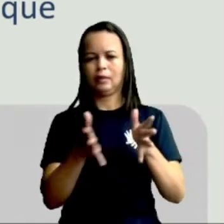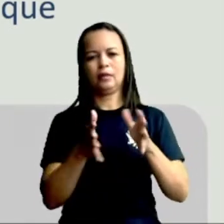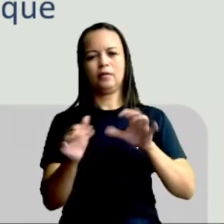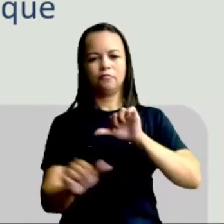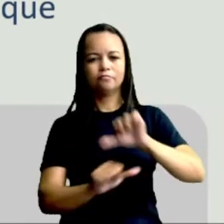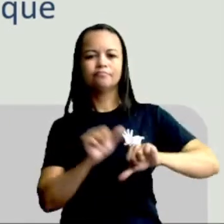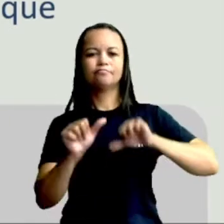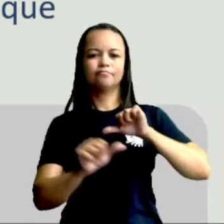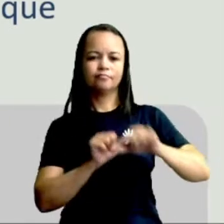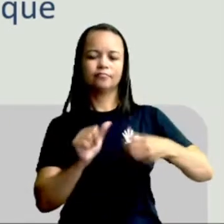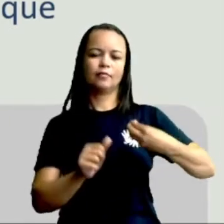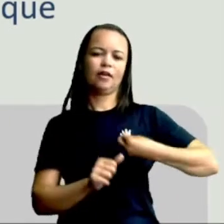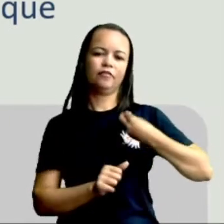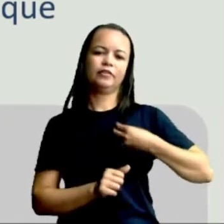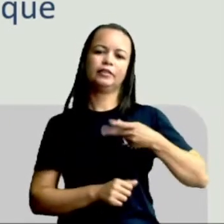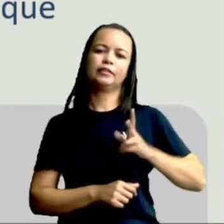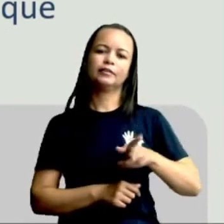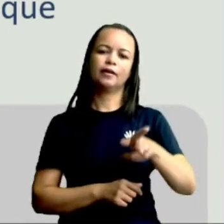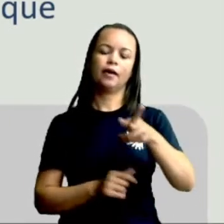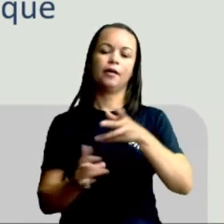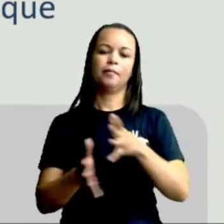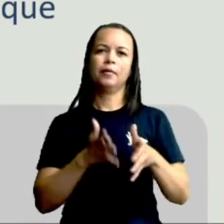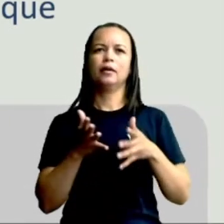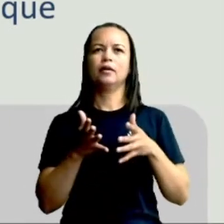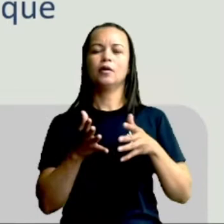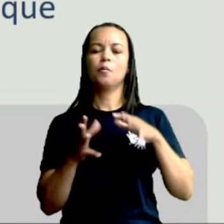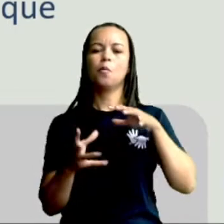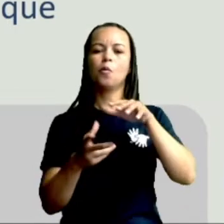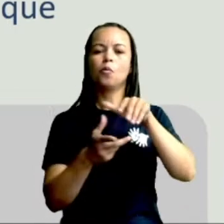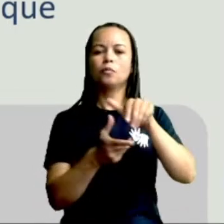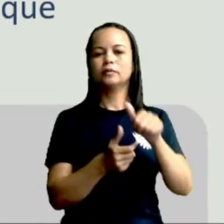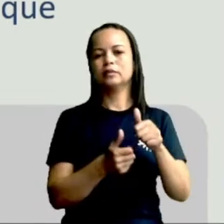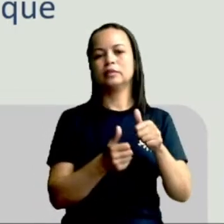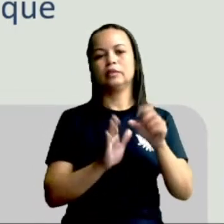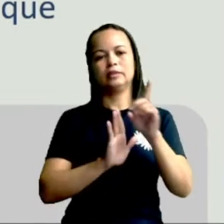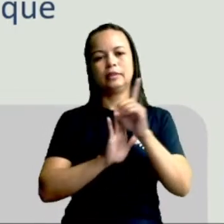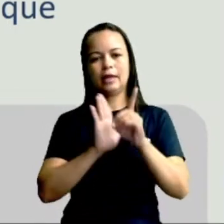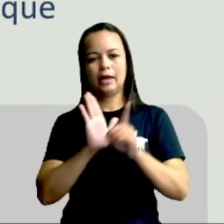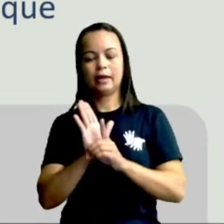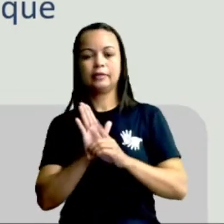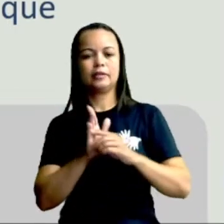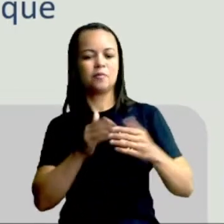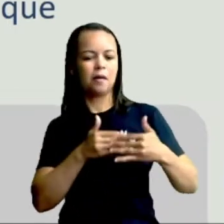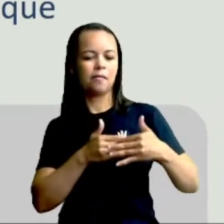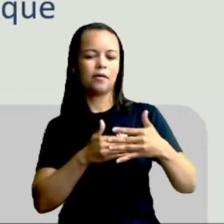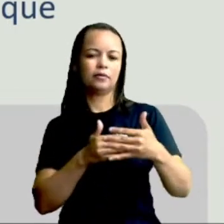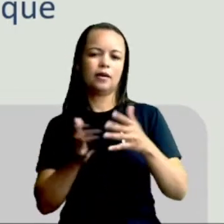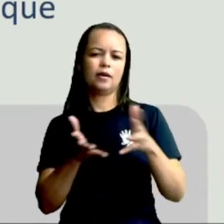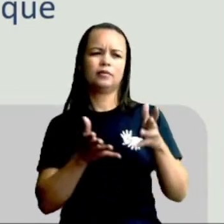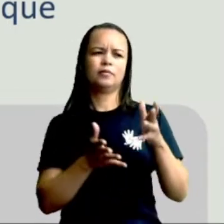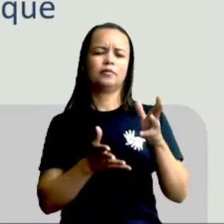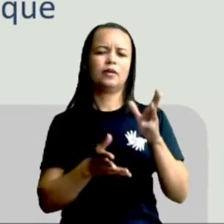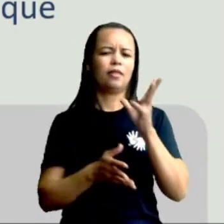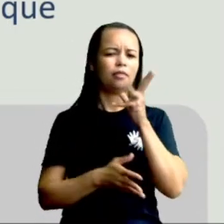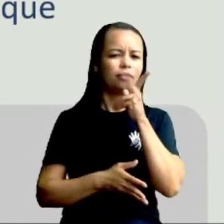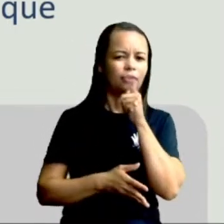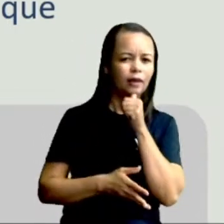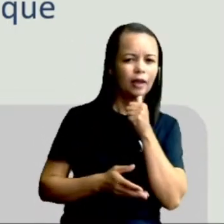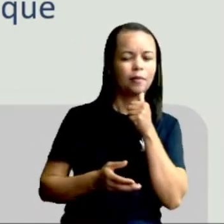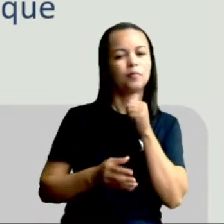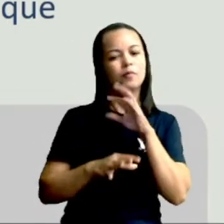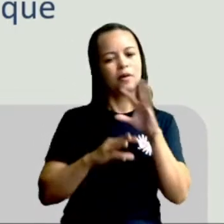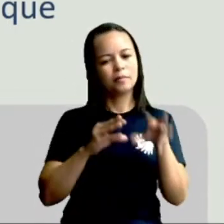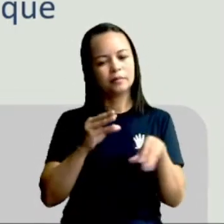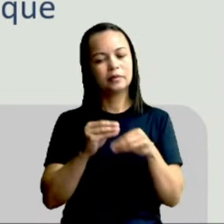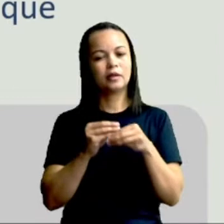daqui para frente, tá? Mudanças que o mundo levaria décadas para passar, que a gente levaria muito tempo para